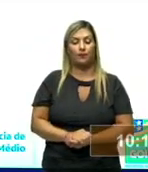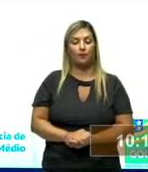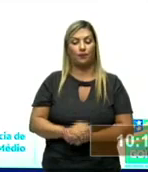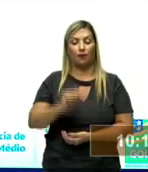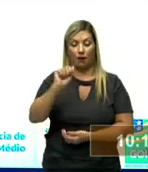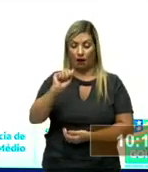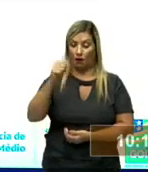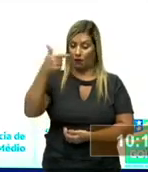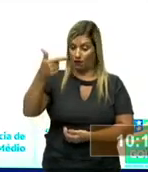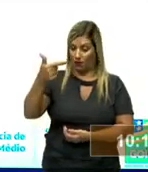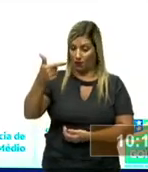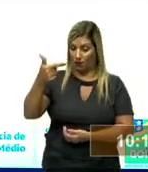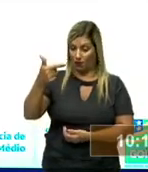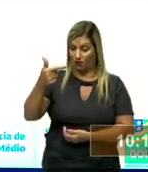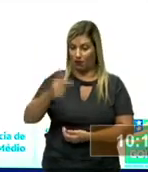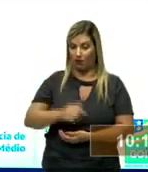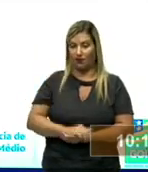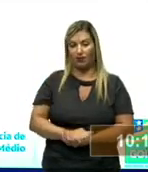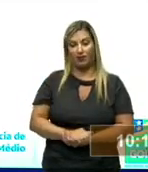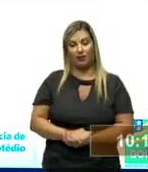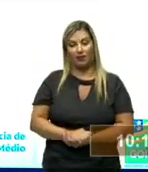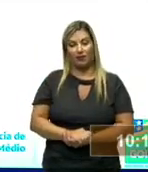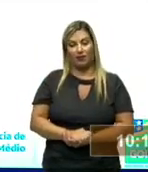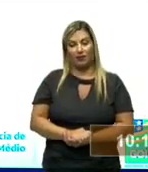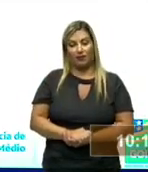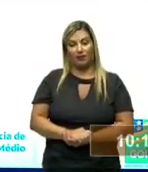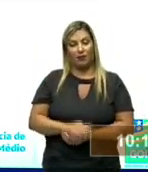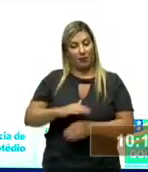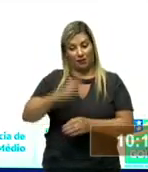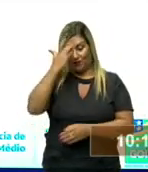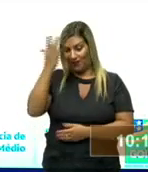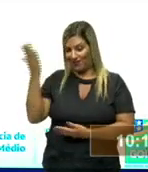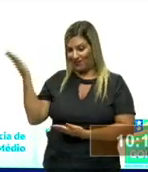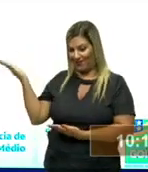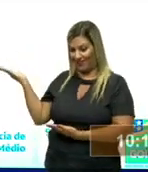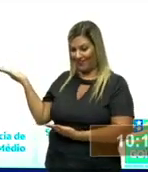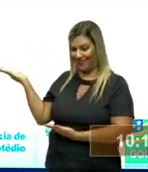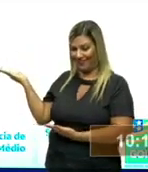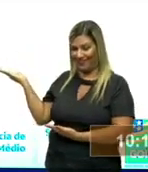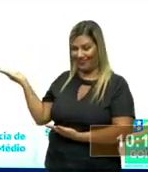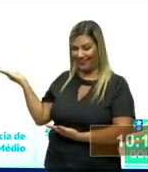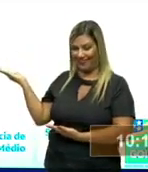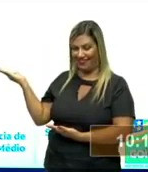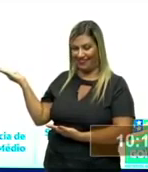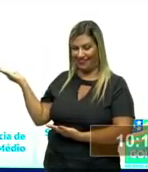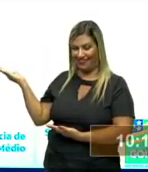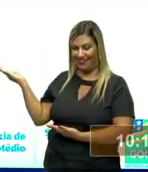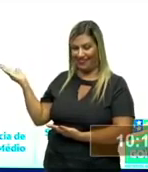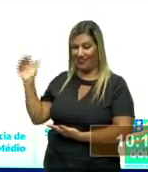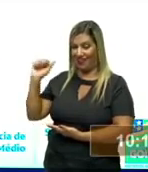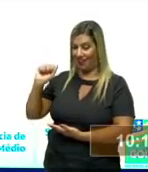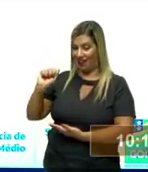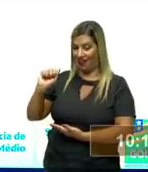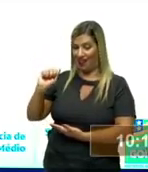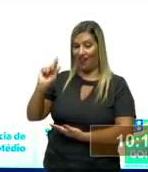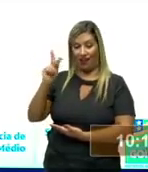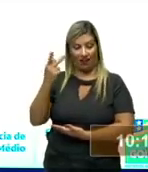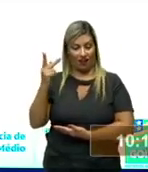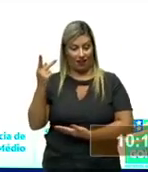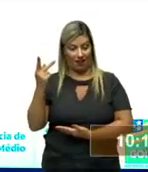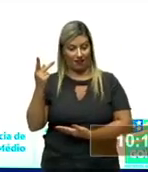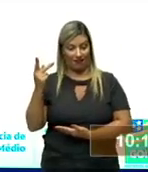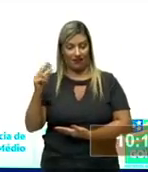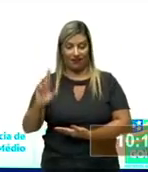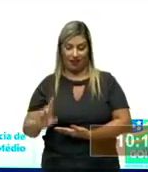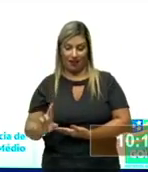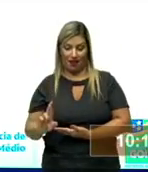e ao quadrado A rapaz figurinha fica melhor para nós vá olha só eu tenho aqui a altura e